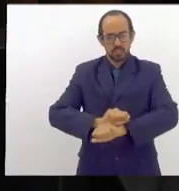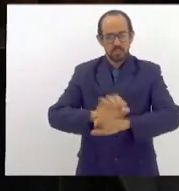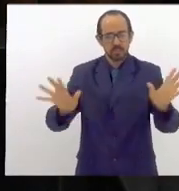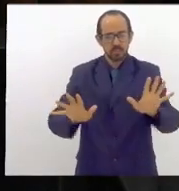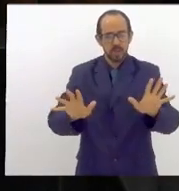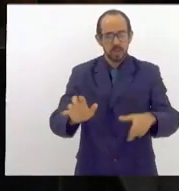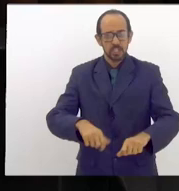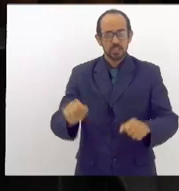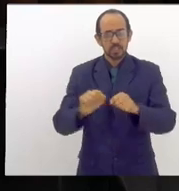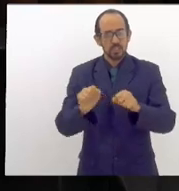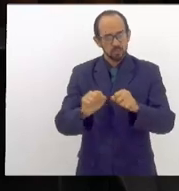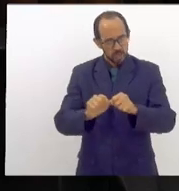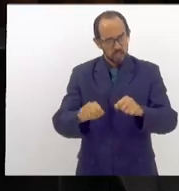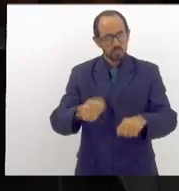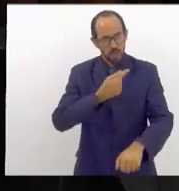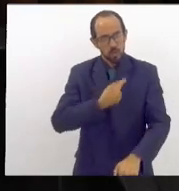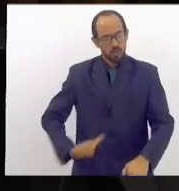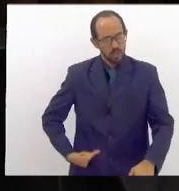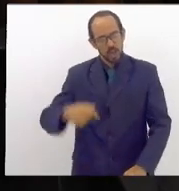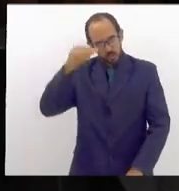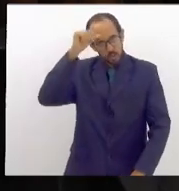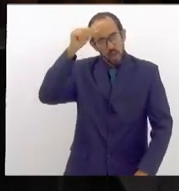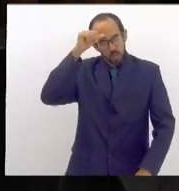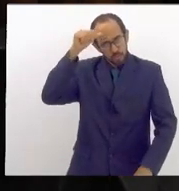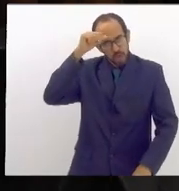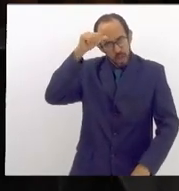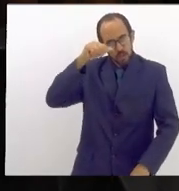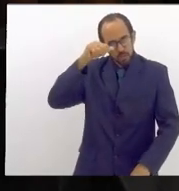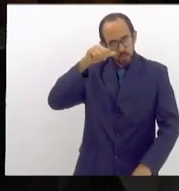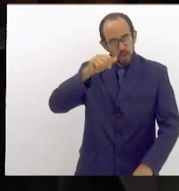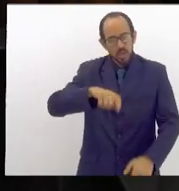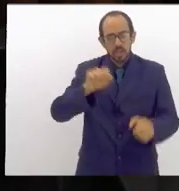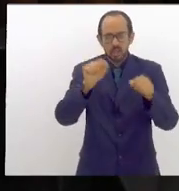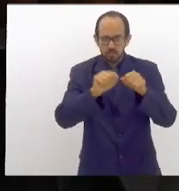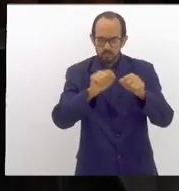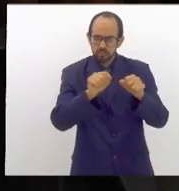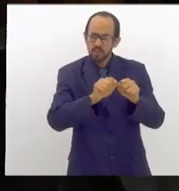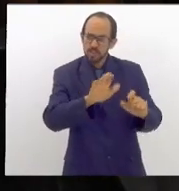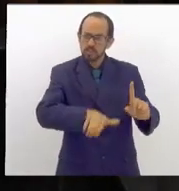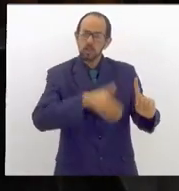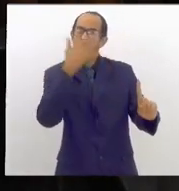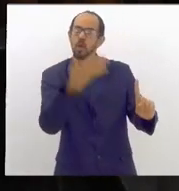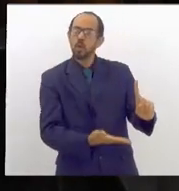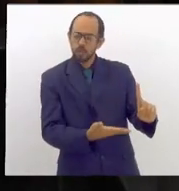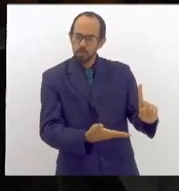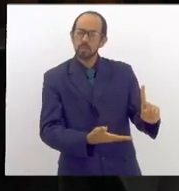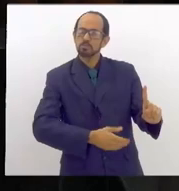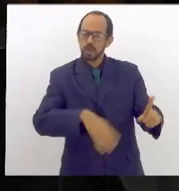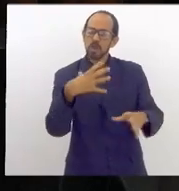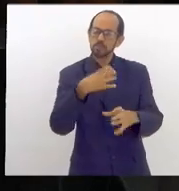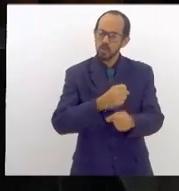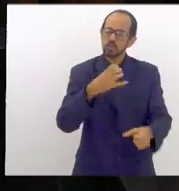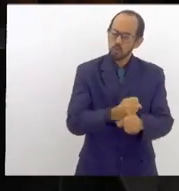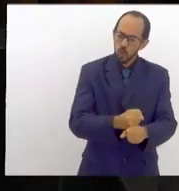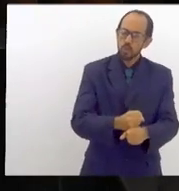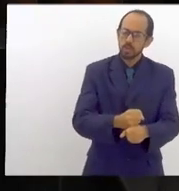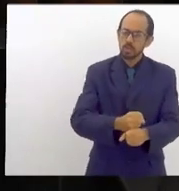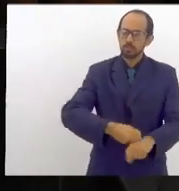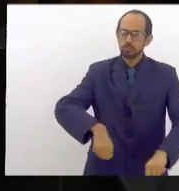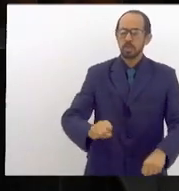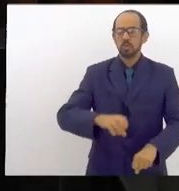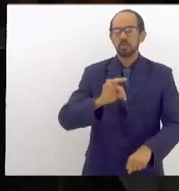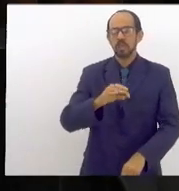pelo Governador Cláudio Castro que além de ser consagrada suas contas perante o TSE perante Assembleia Legislativa foi